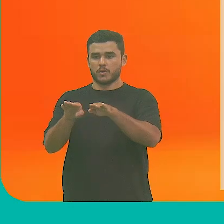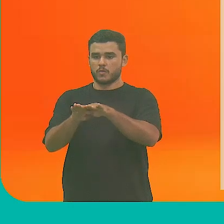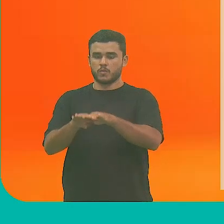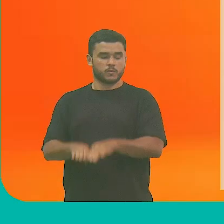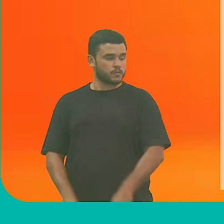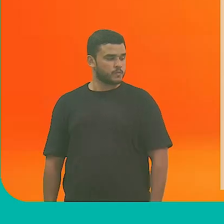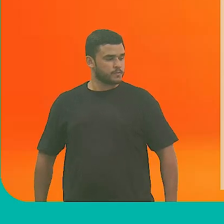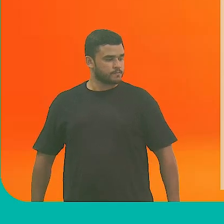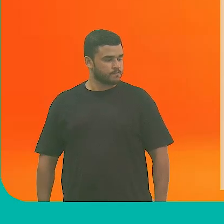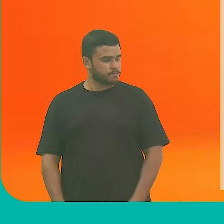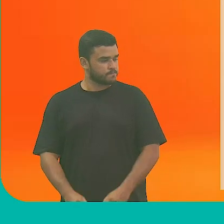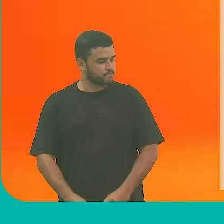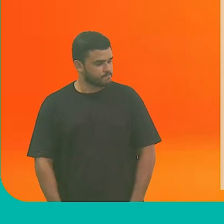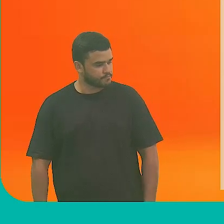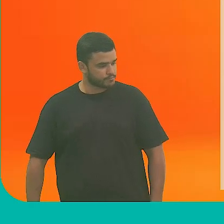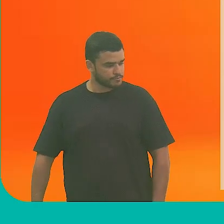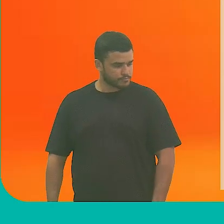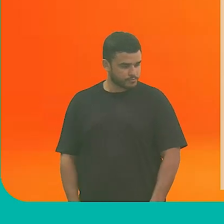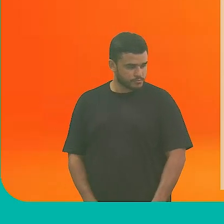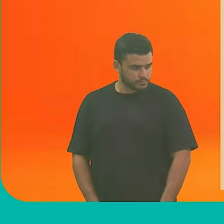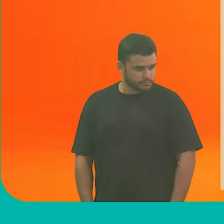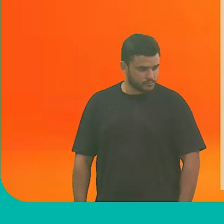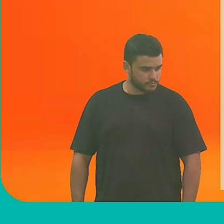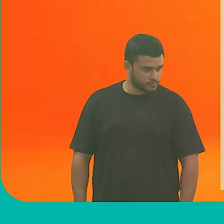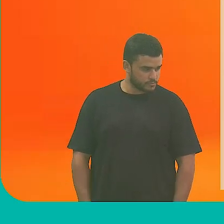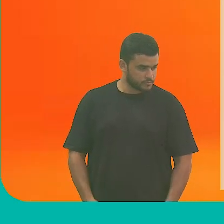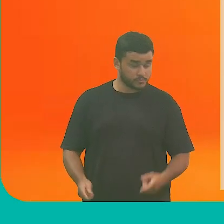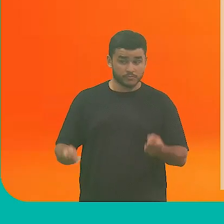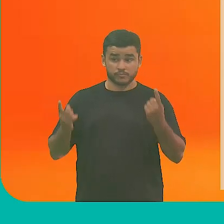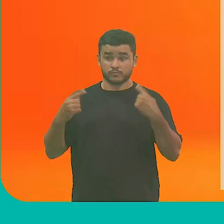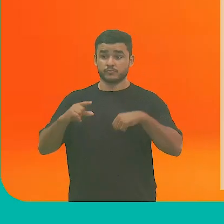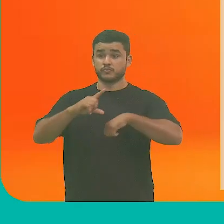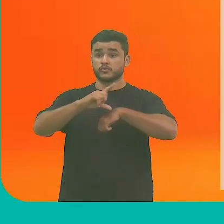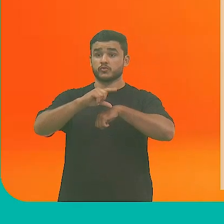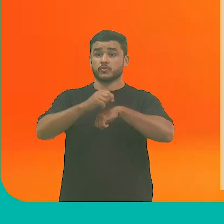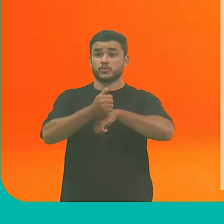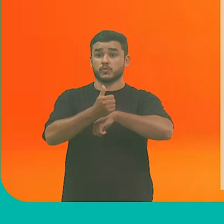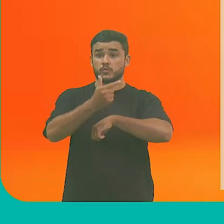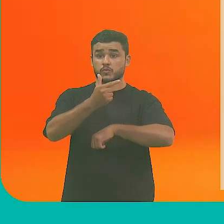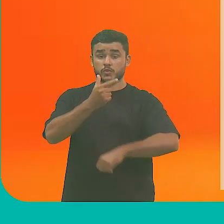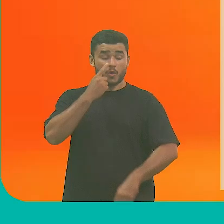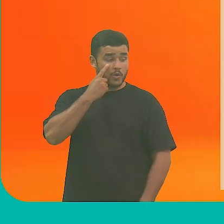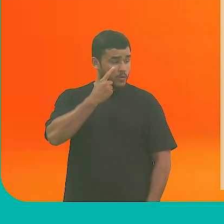Vamos de novo. Às 12 horas,